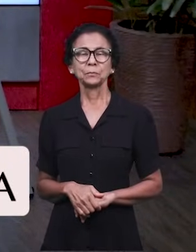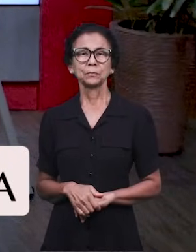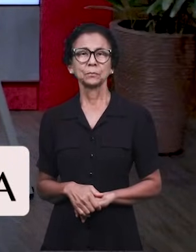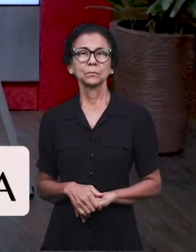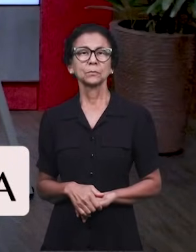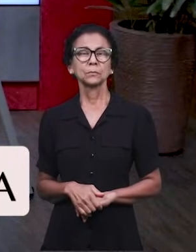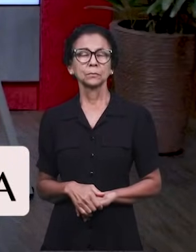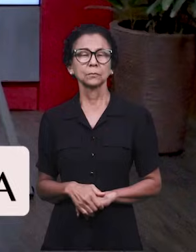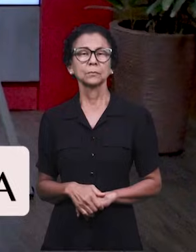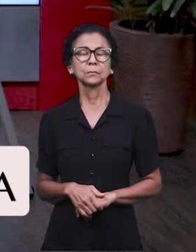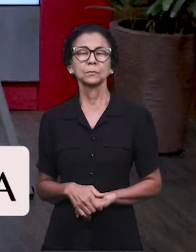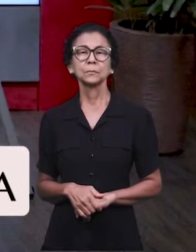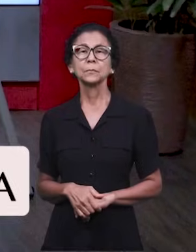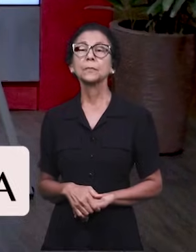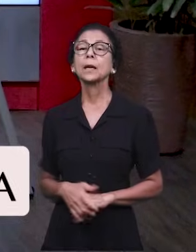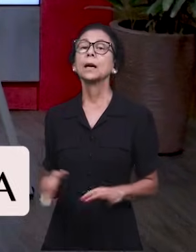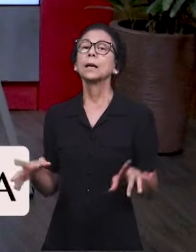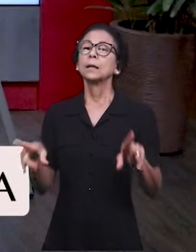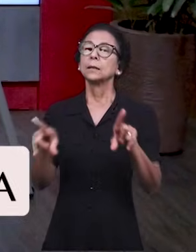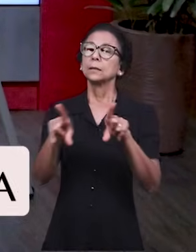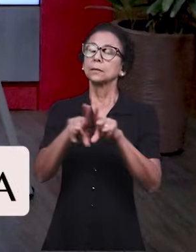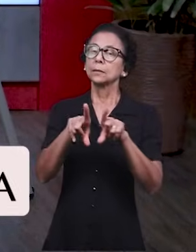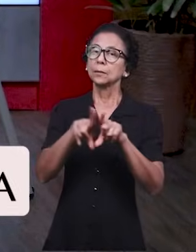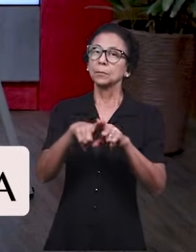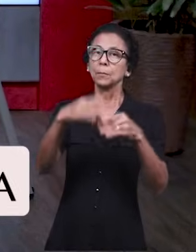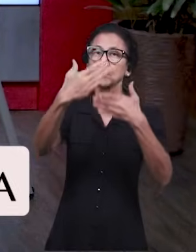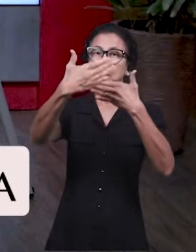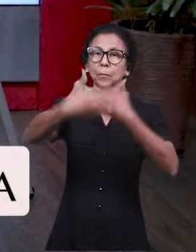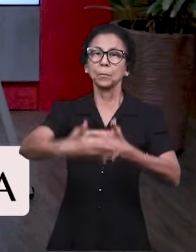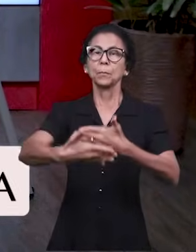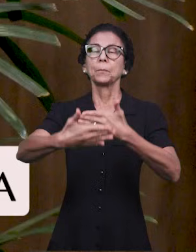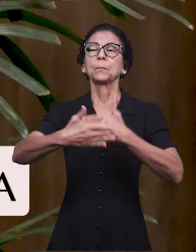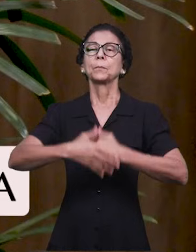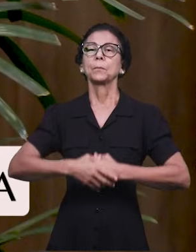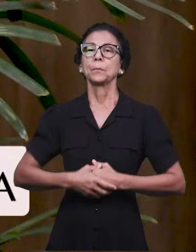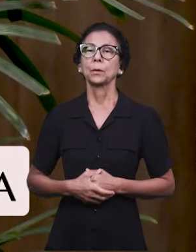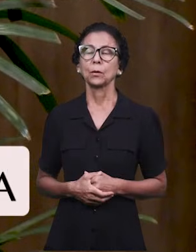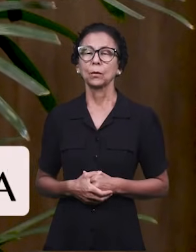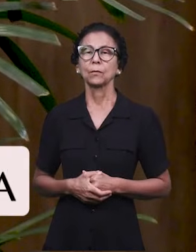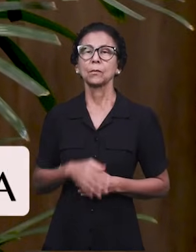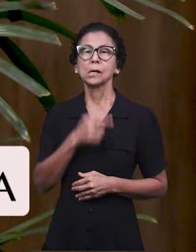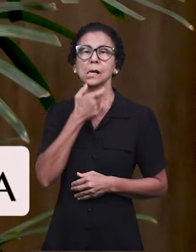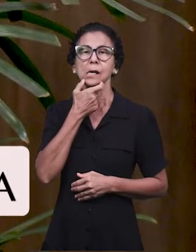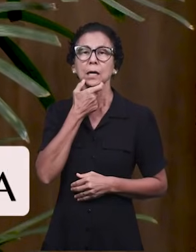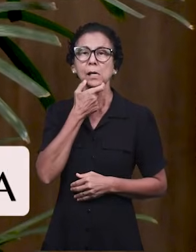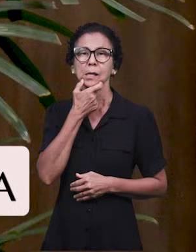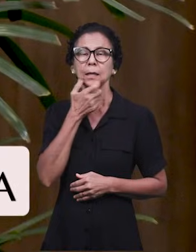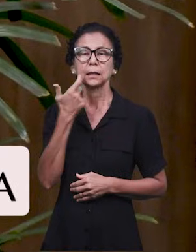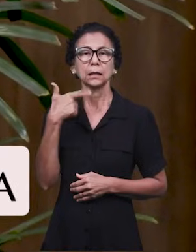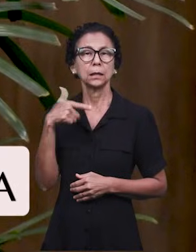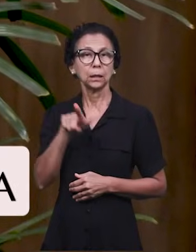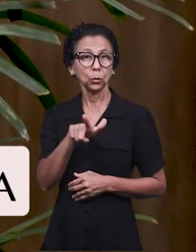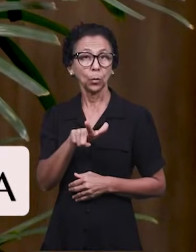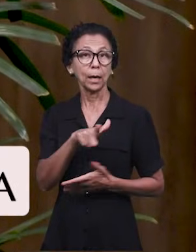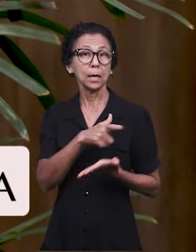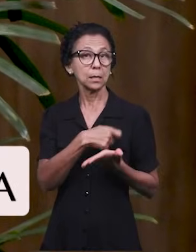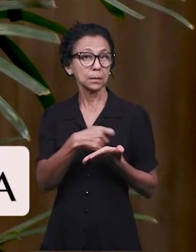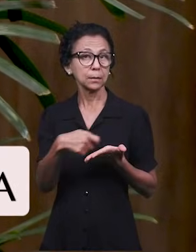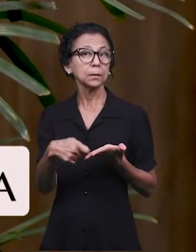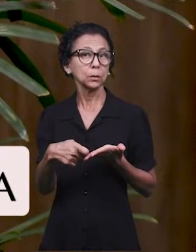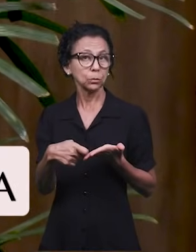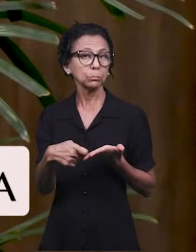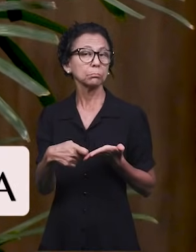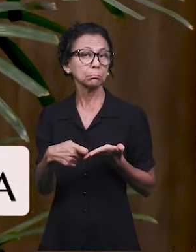precisa ter esse conhecimento. E também tem a prova do inglês, inclusive escrito. Prova discursiva, né,